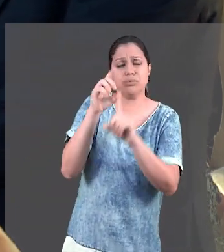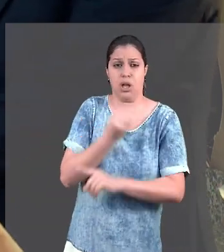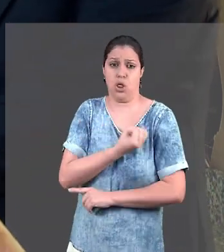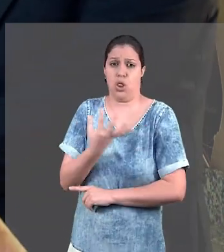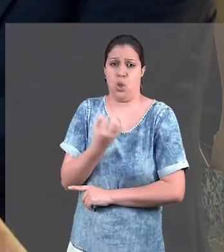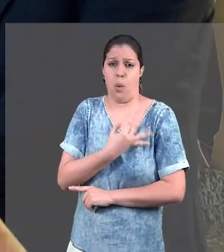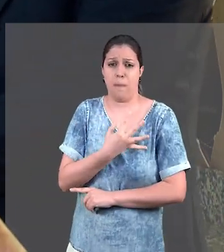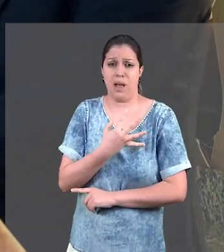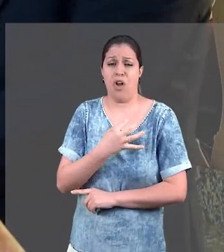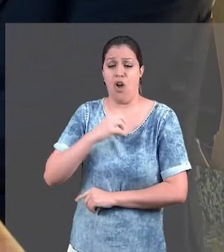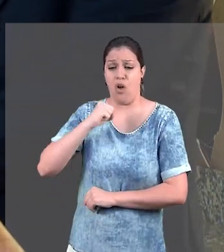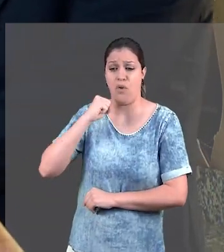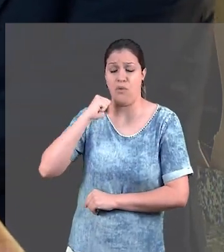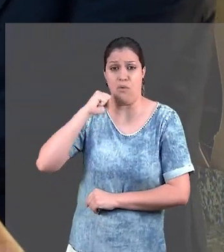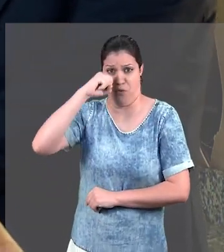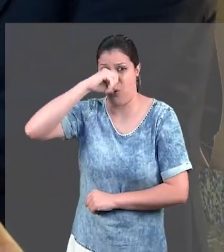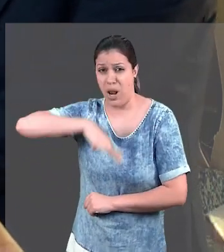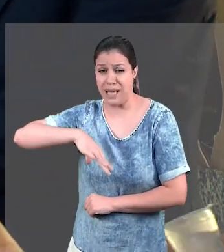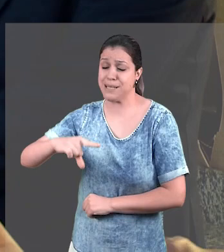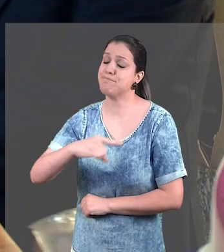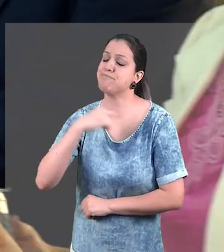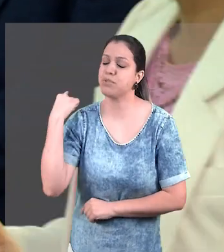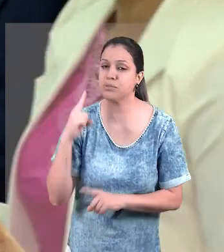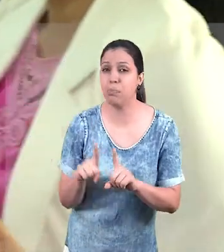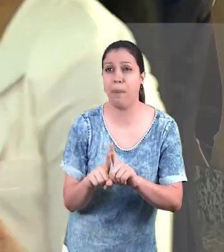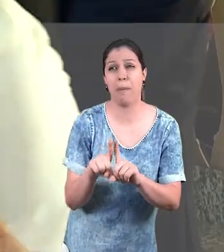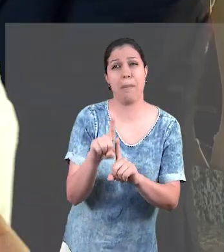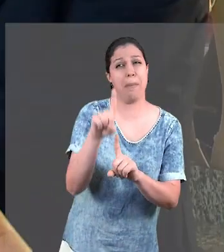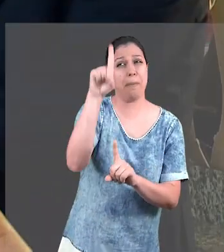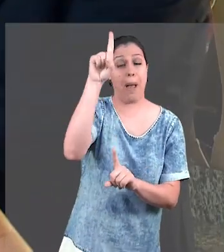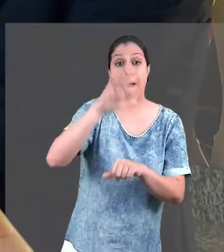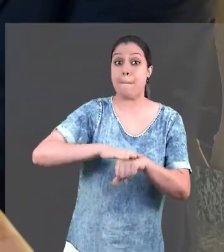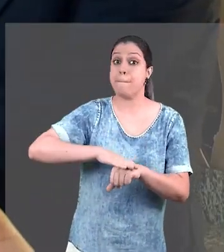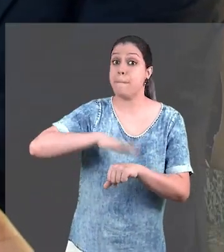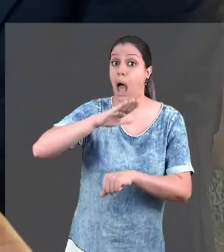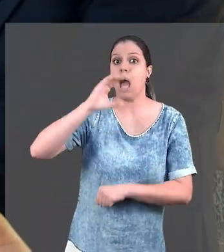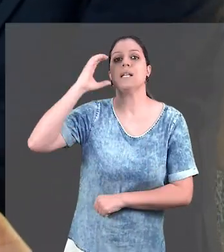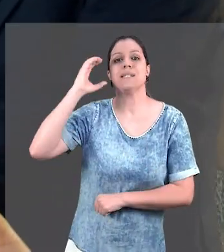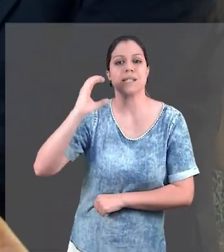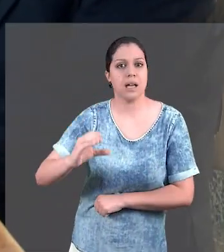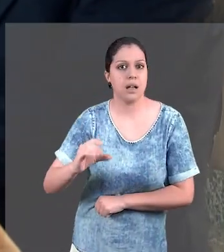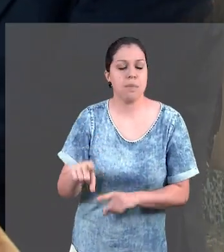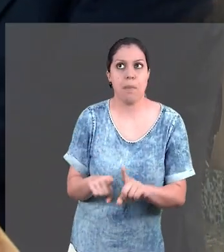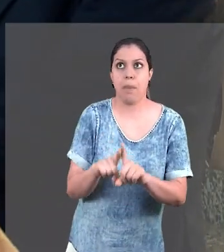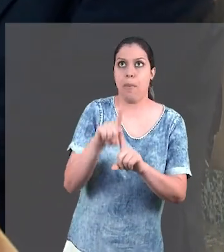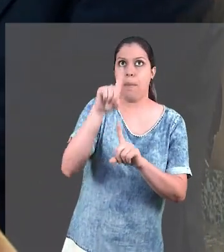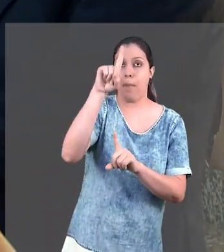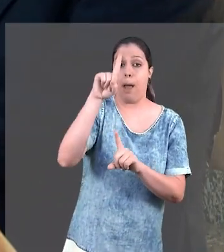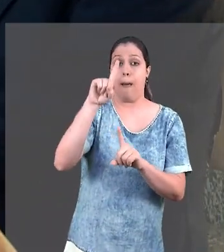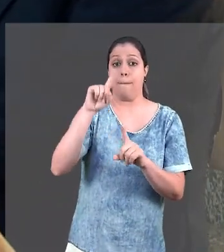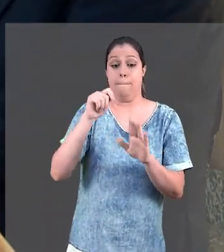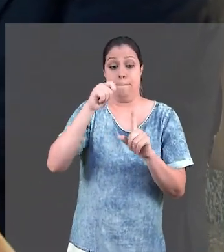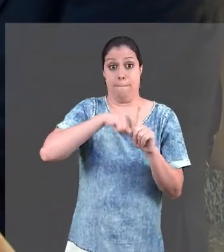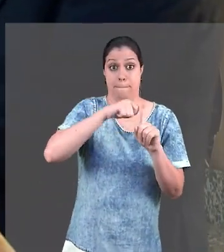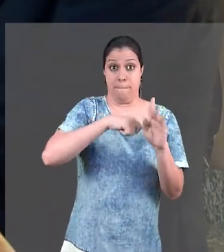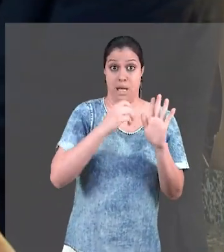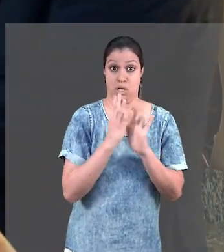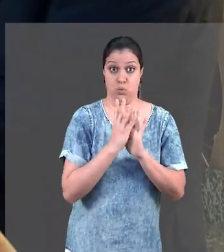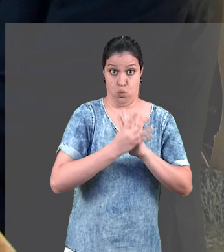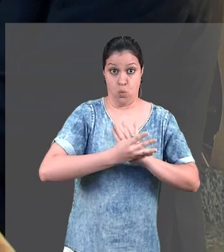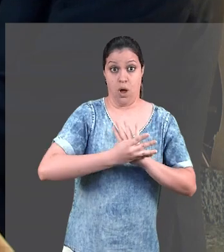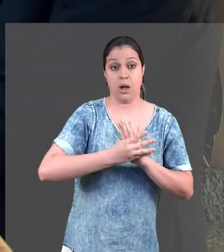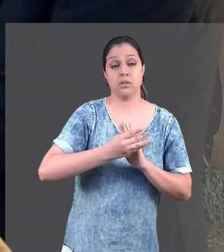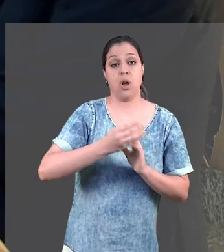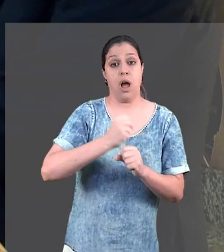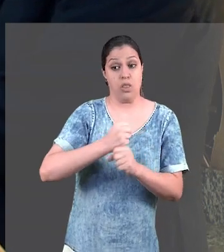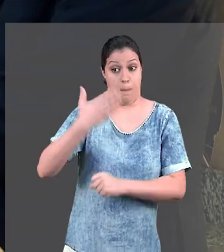números de violência com morte continuam crescendo. Foi o crime que mais cresceu comparando o primeiro quadrimestre do ano passado